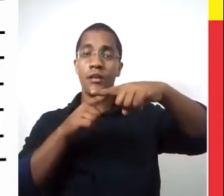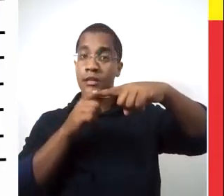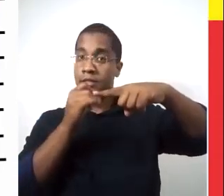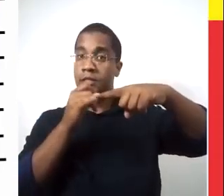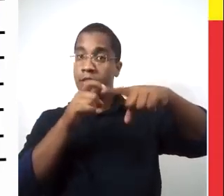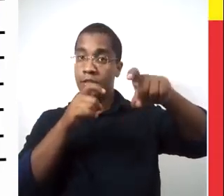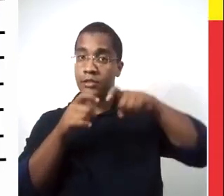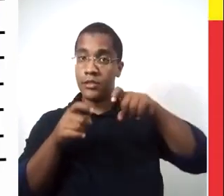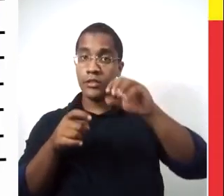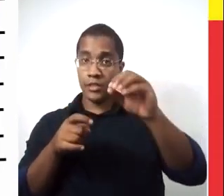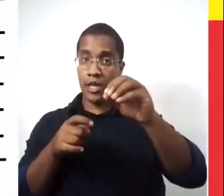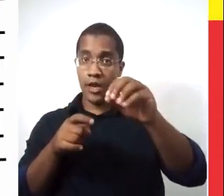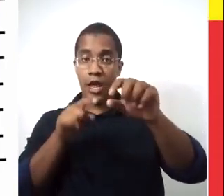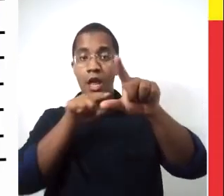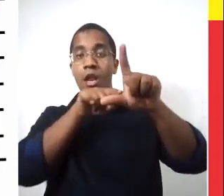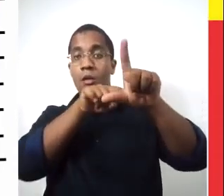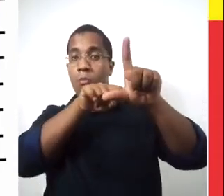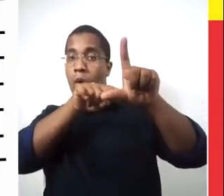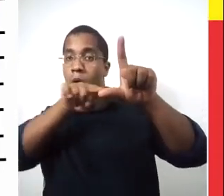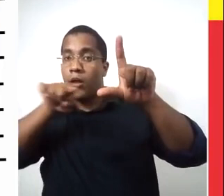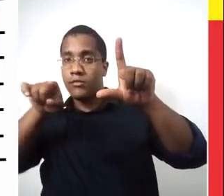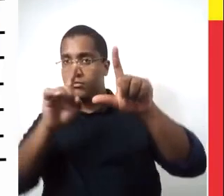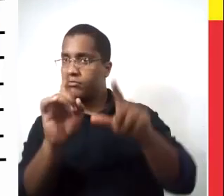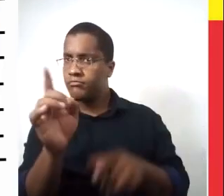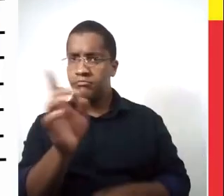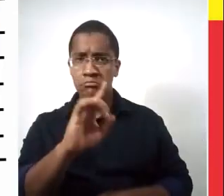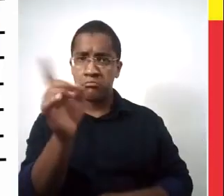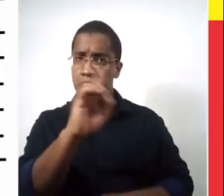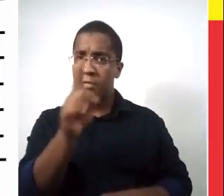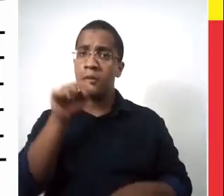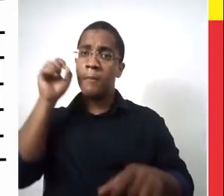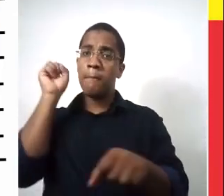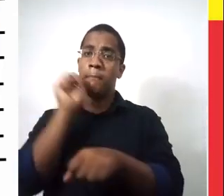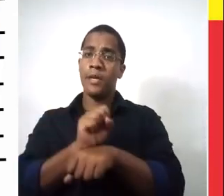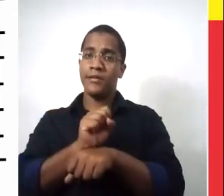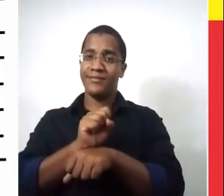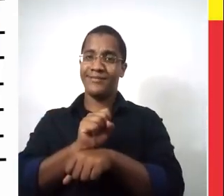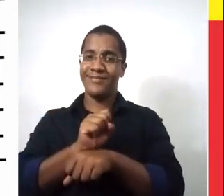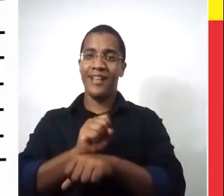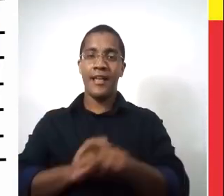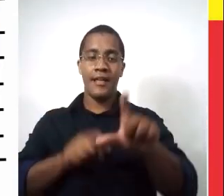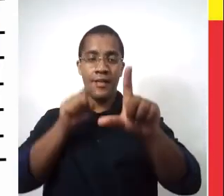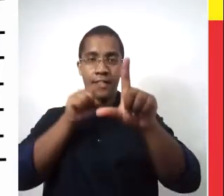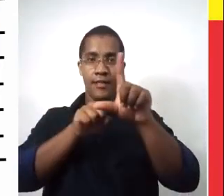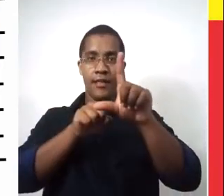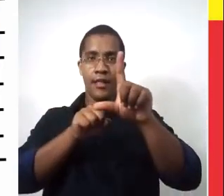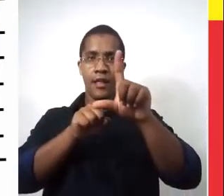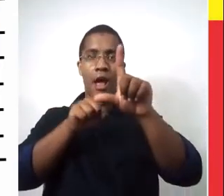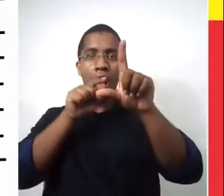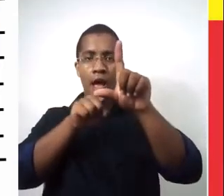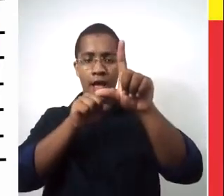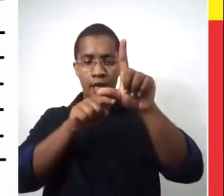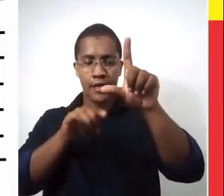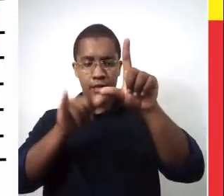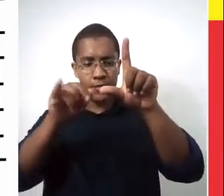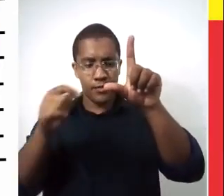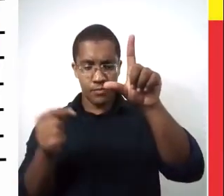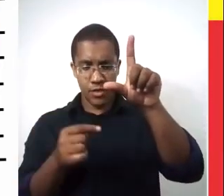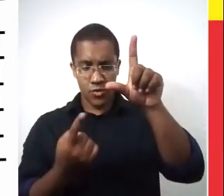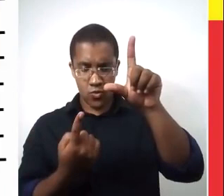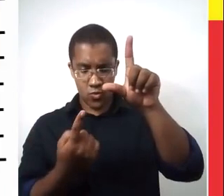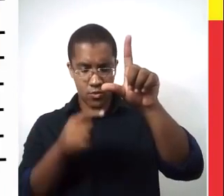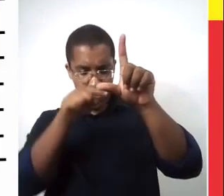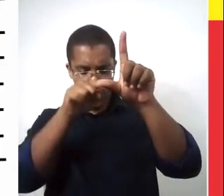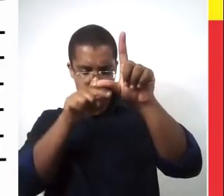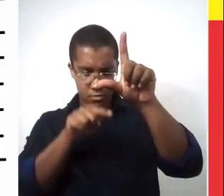x é igual a 0, não tem deslocamento, não tem subida. Então, eu coloco no menos 1. Ah, se o x for